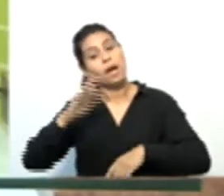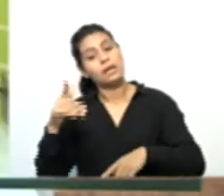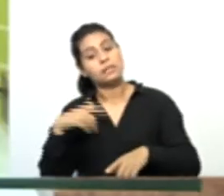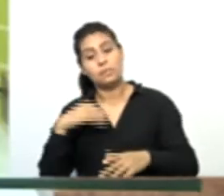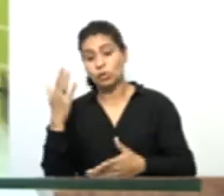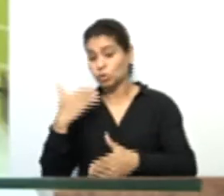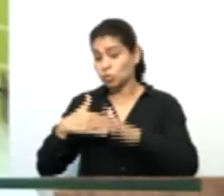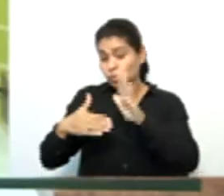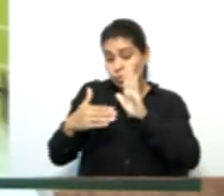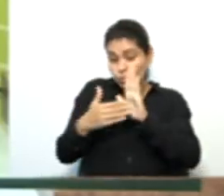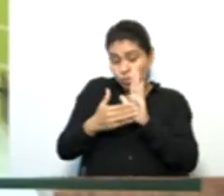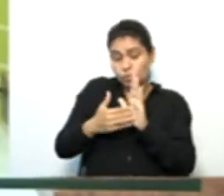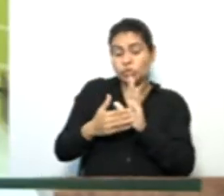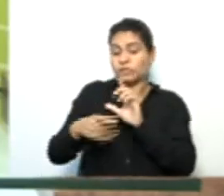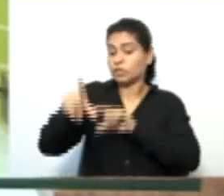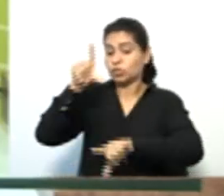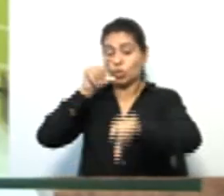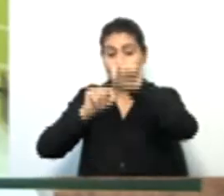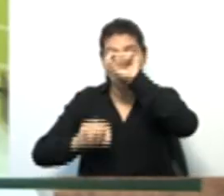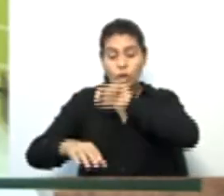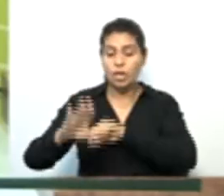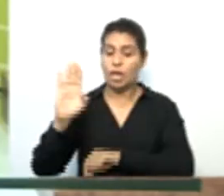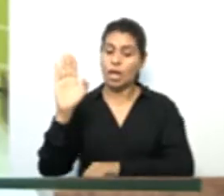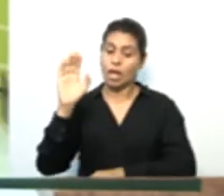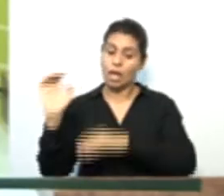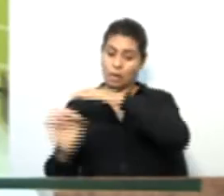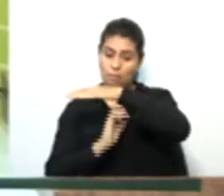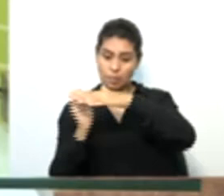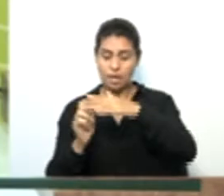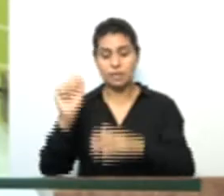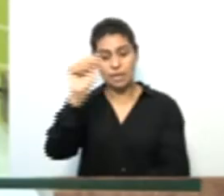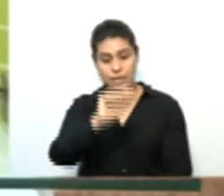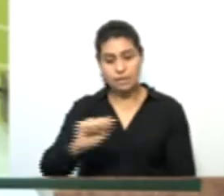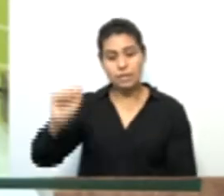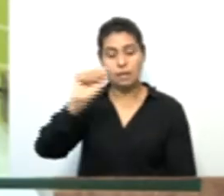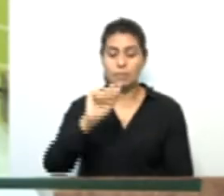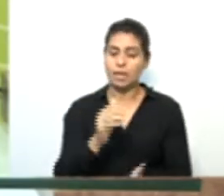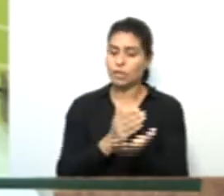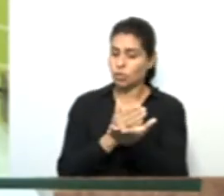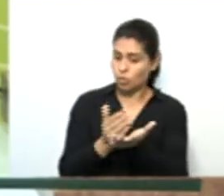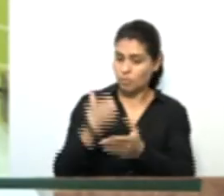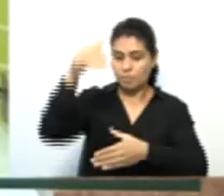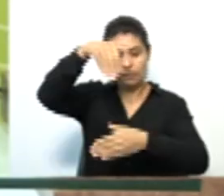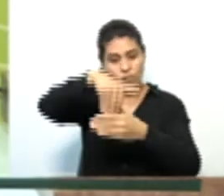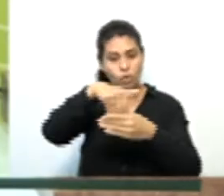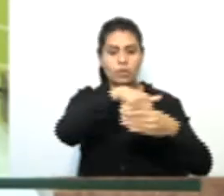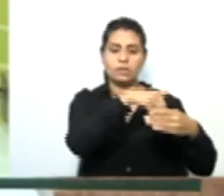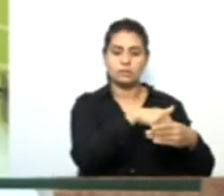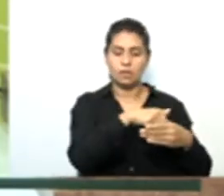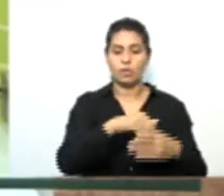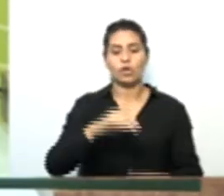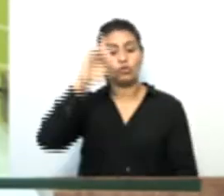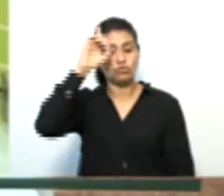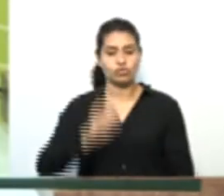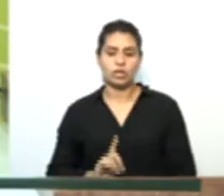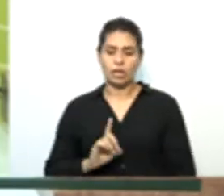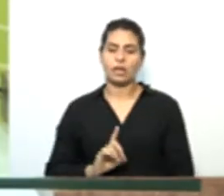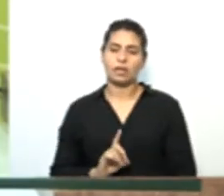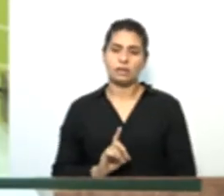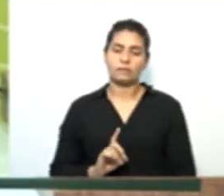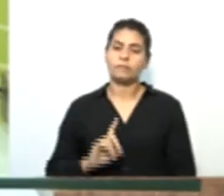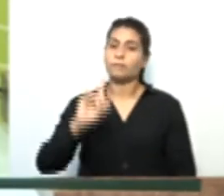de todas as decisões da empresa na assembleia tão falada desde o início desse curso. Essa é a grande questão